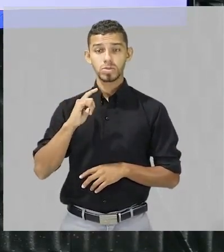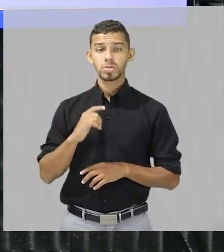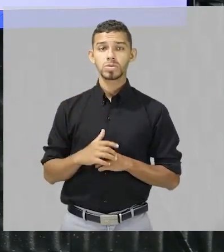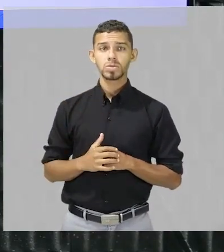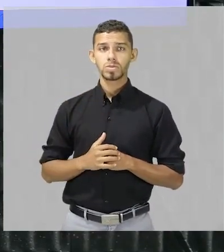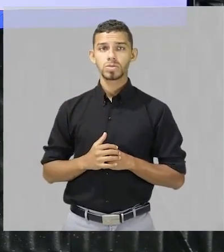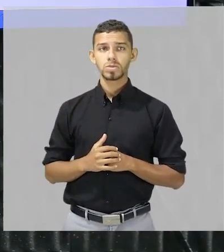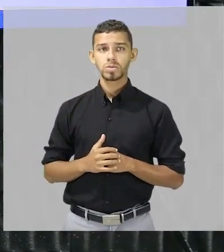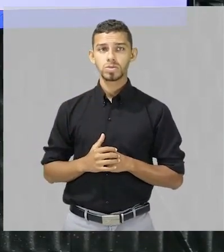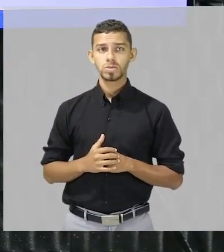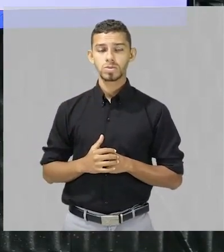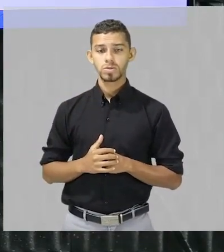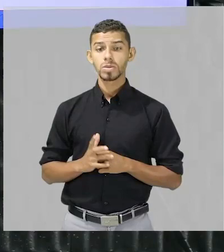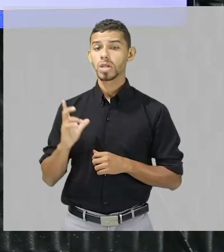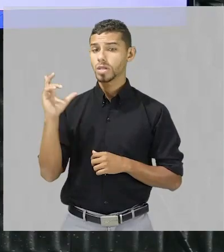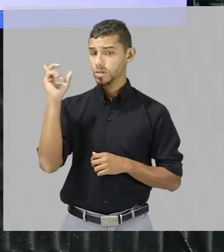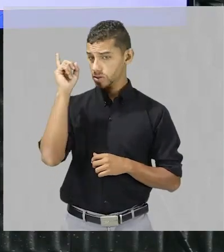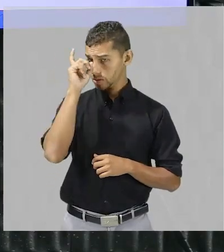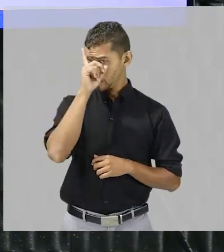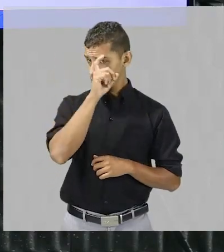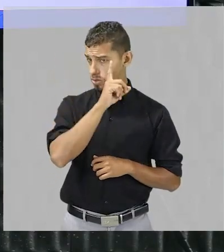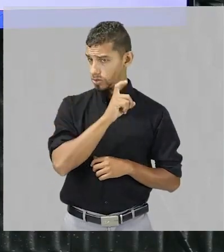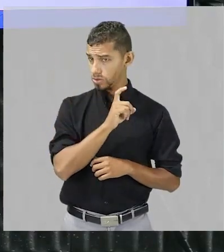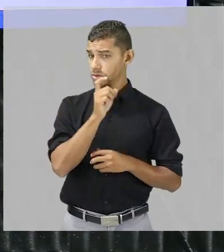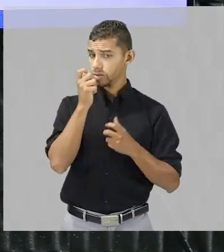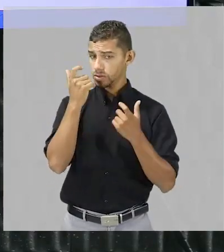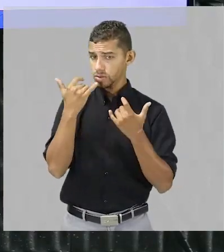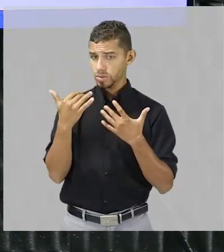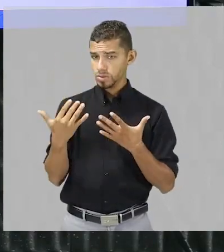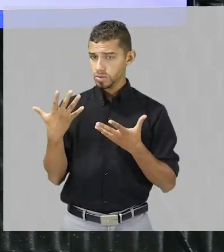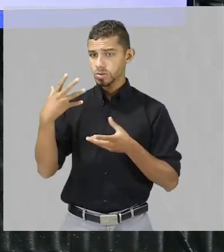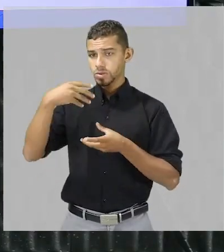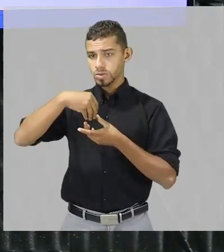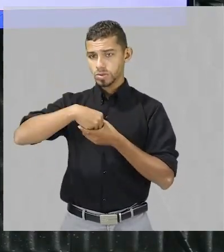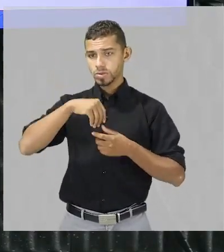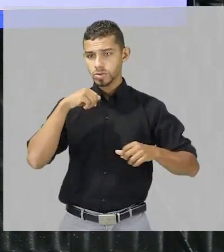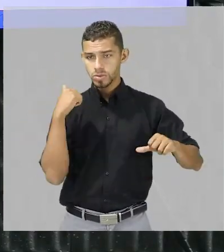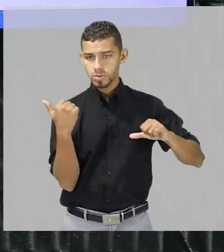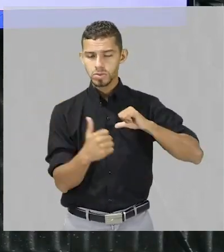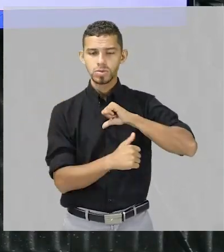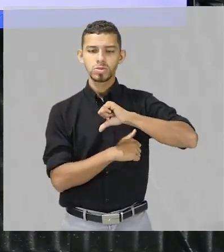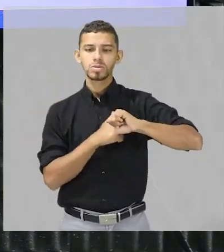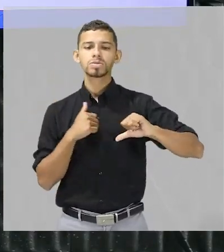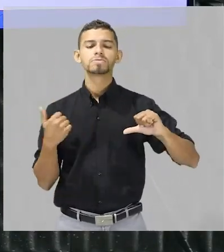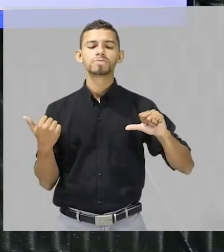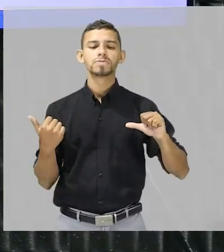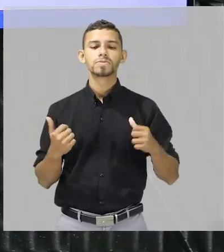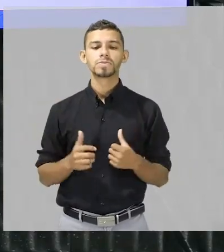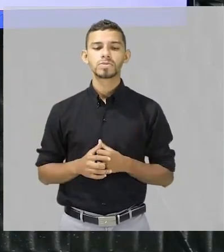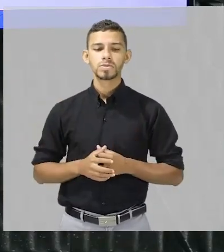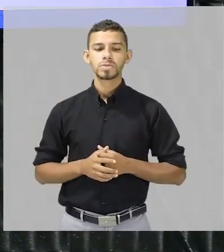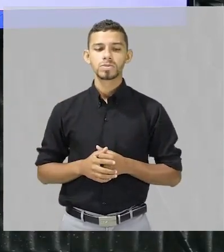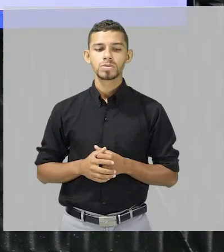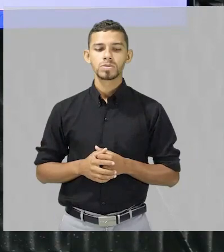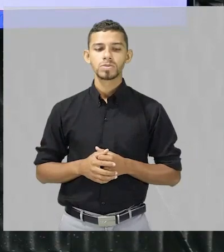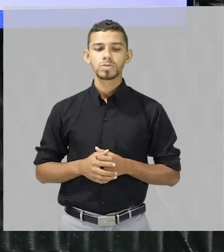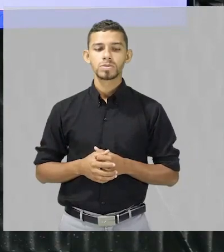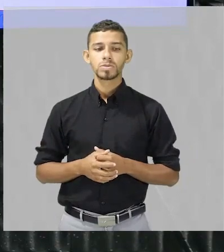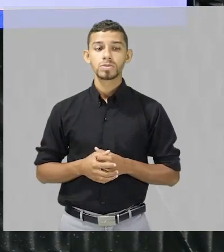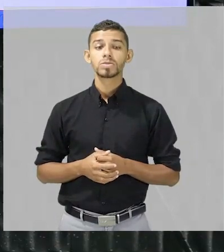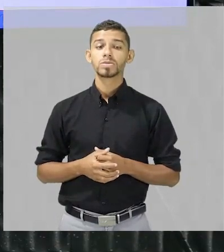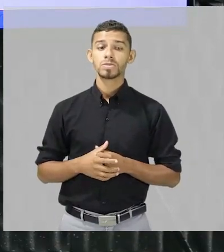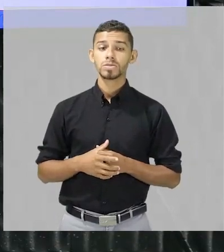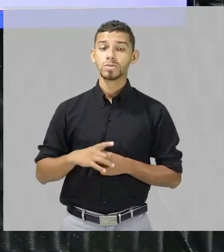só, a dificuldade mencionada no processo de transesterificação. E aí vou ter a